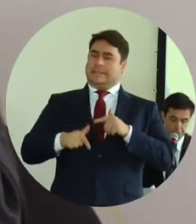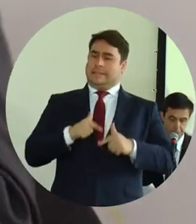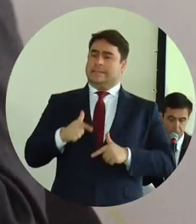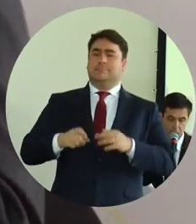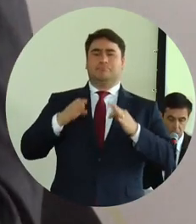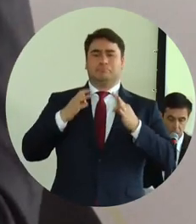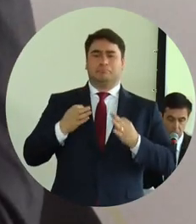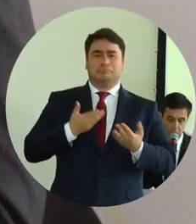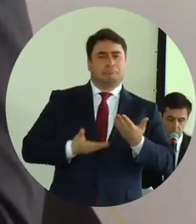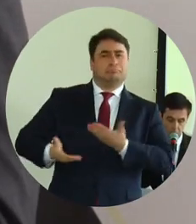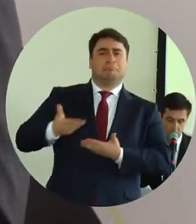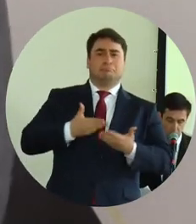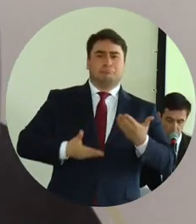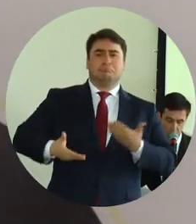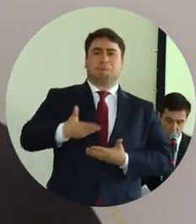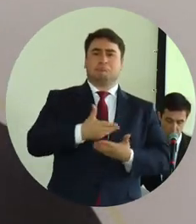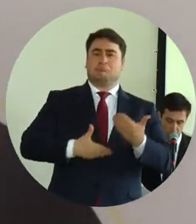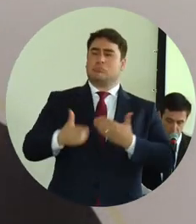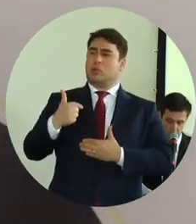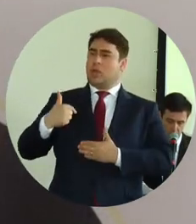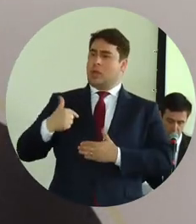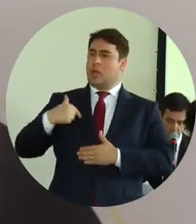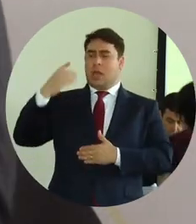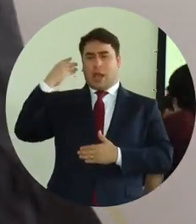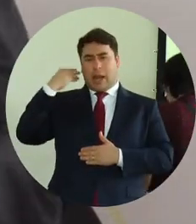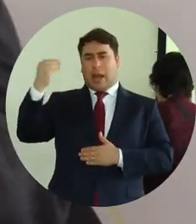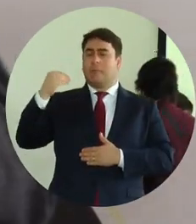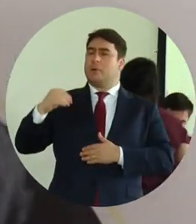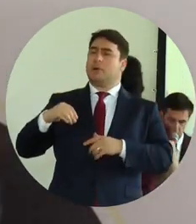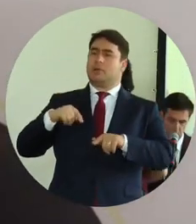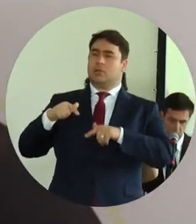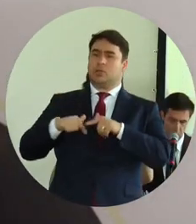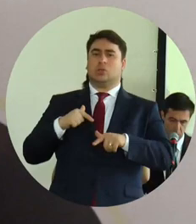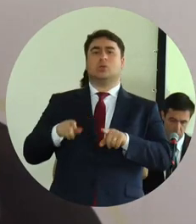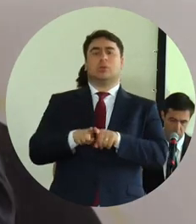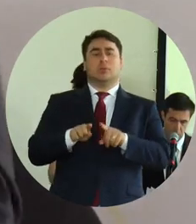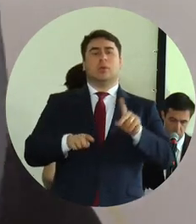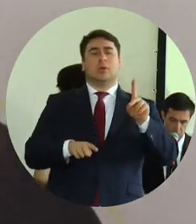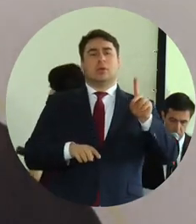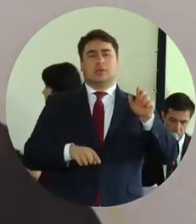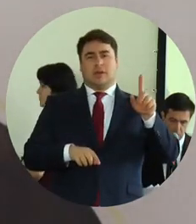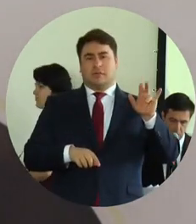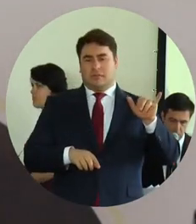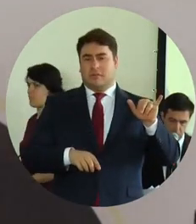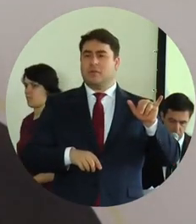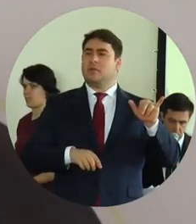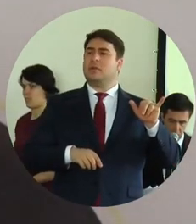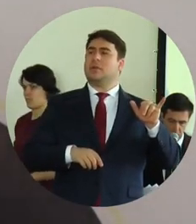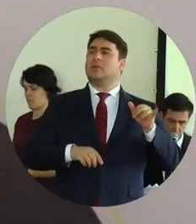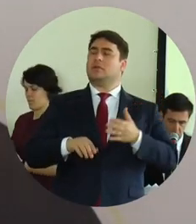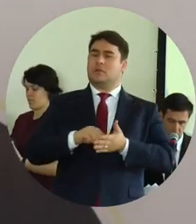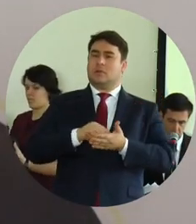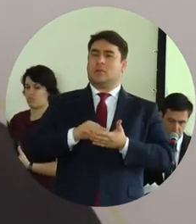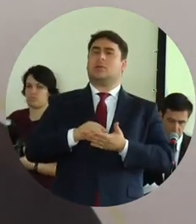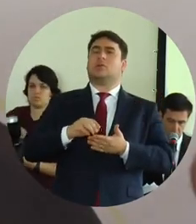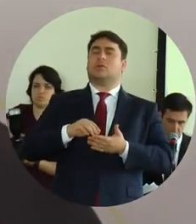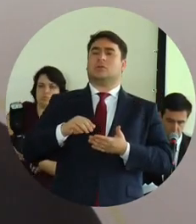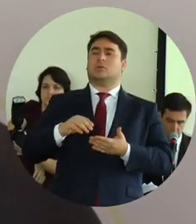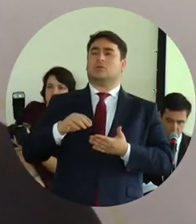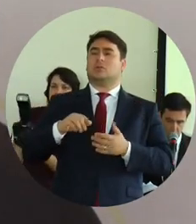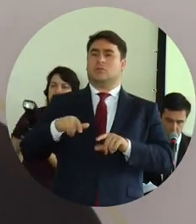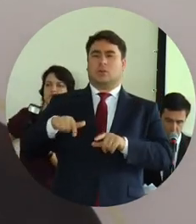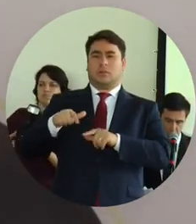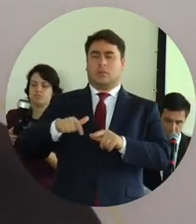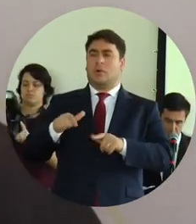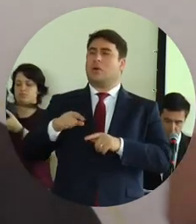forma intersetorial. Eu e Lina Mara, nós e Davi Wippe, nós e o nosso secretário do